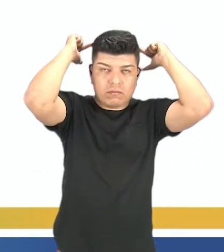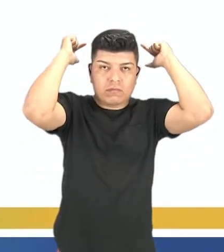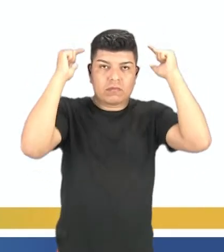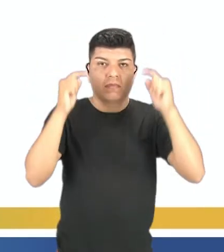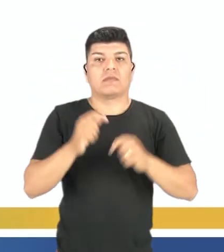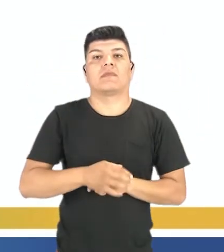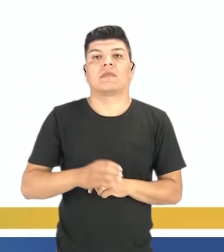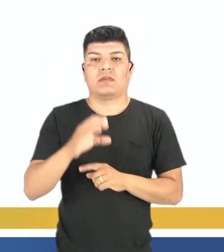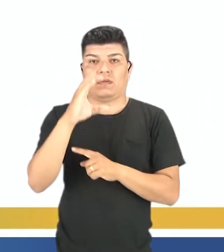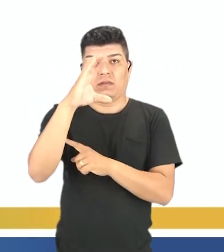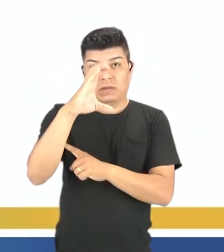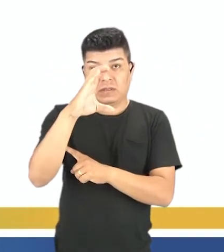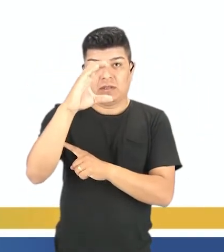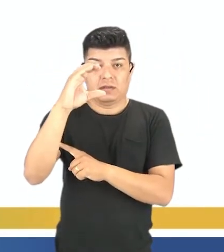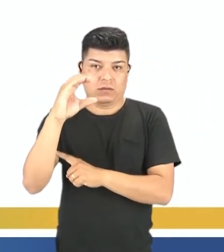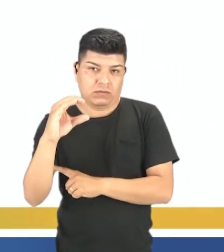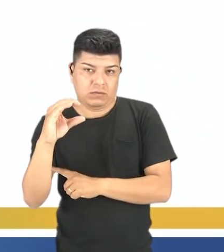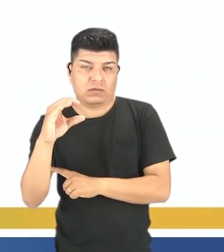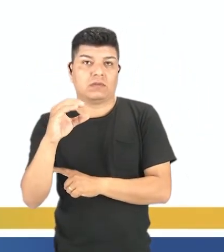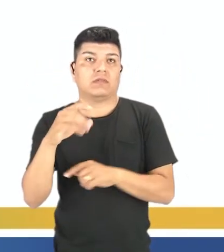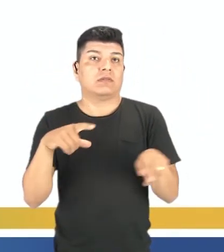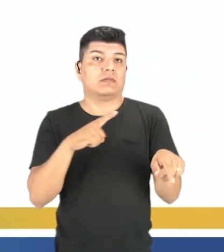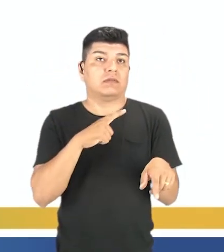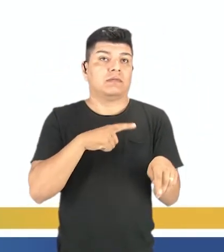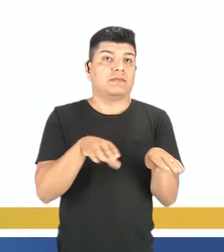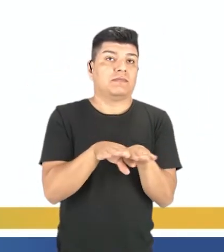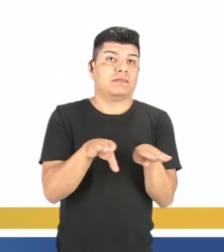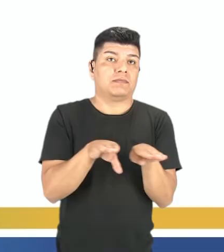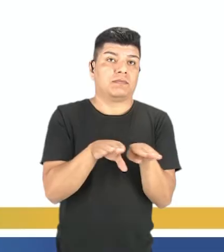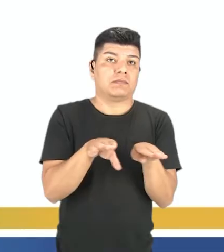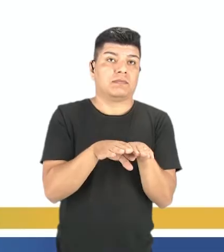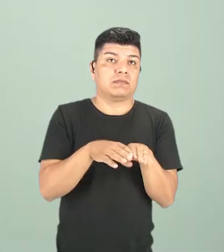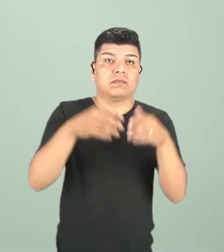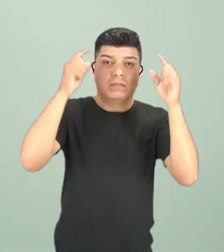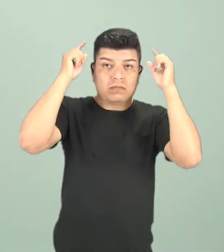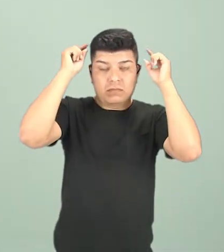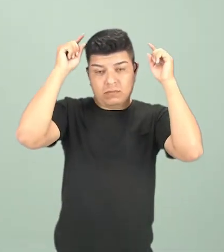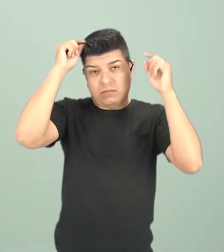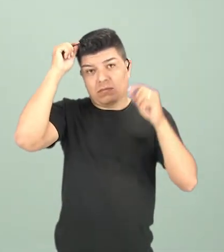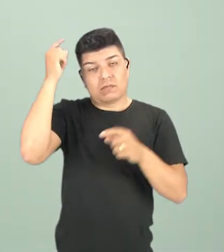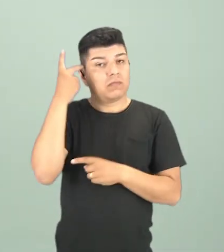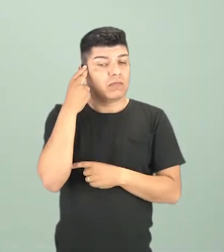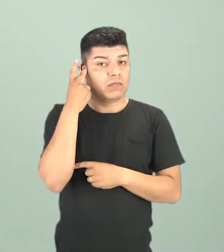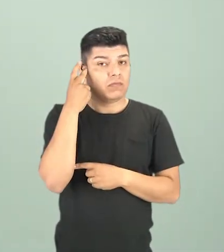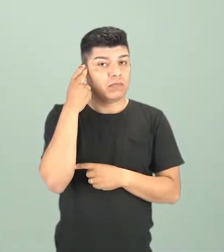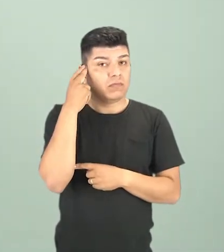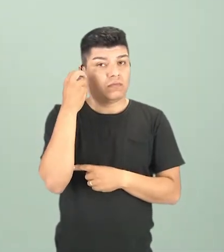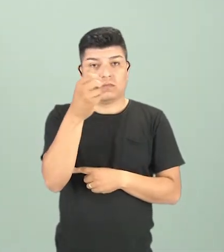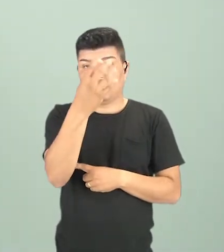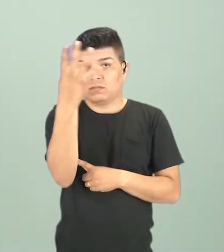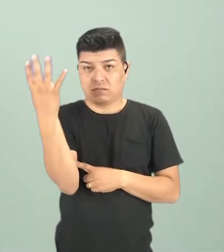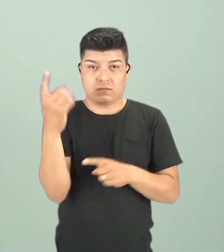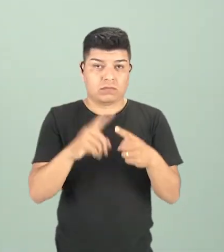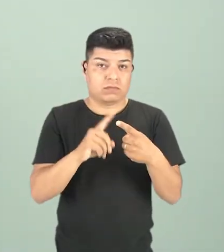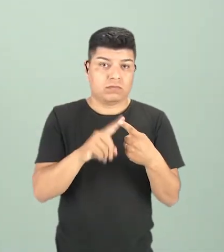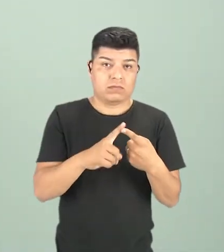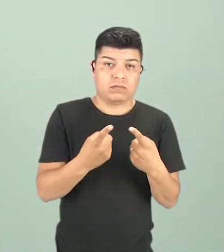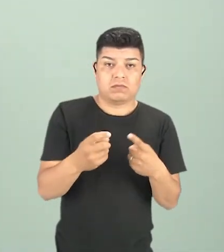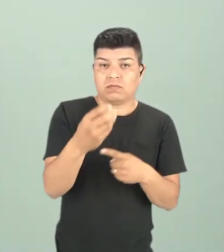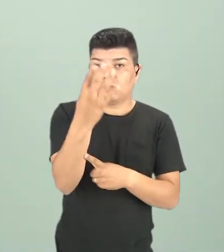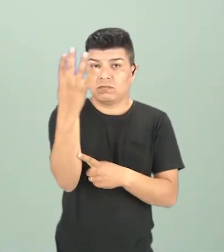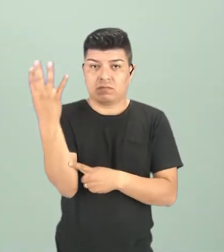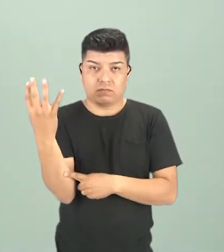com cesão, mas ela pode ter a quantidade de cabelo normal, né? Por quê? Porque ela não vai ter